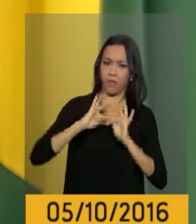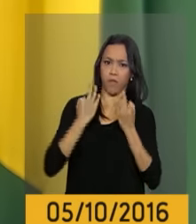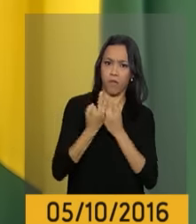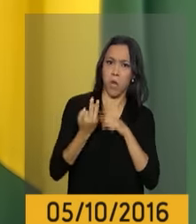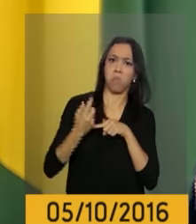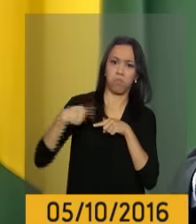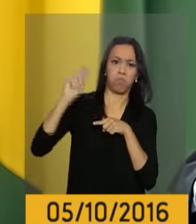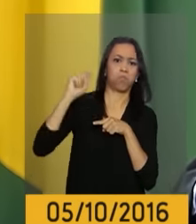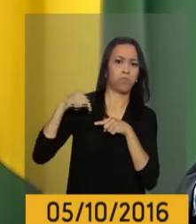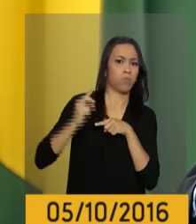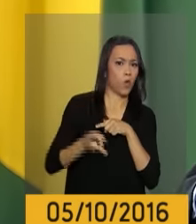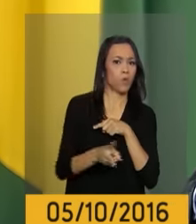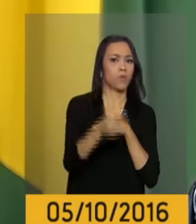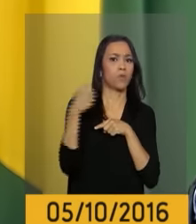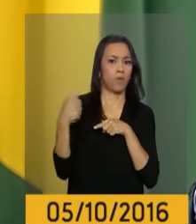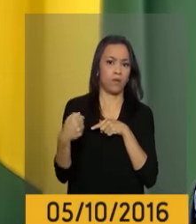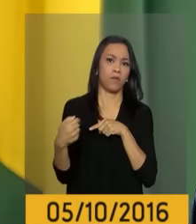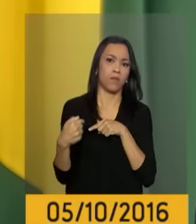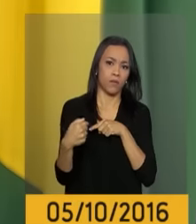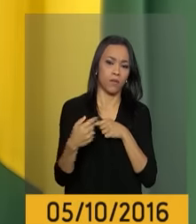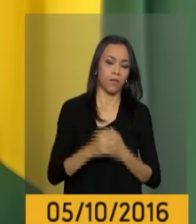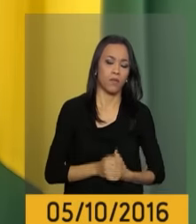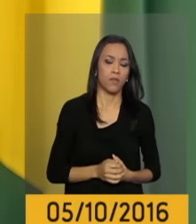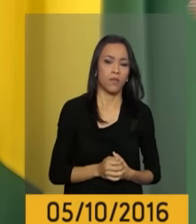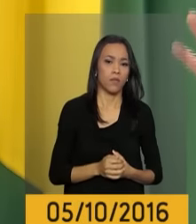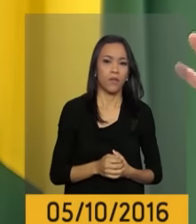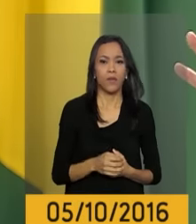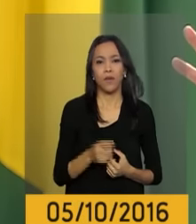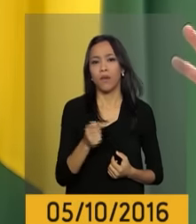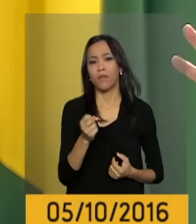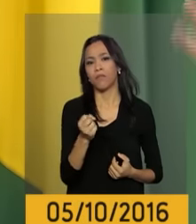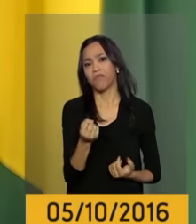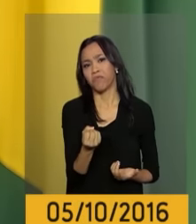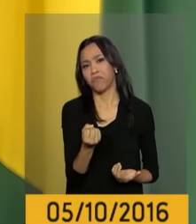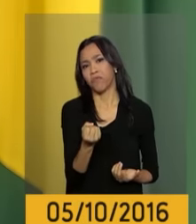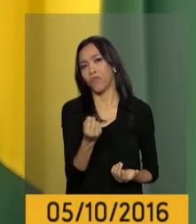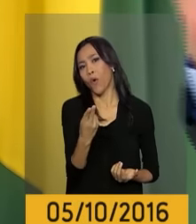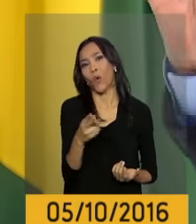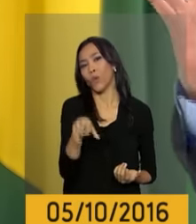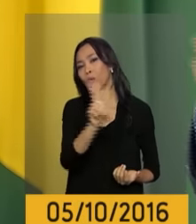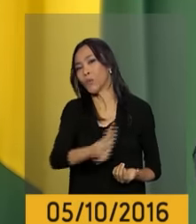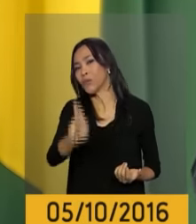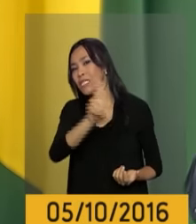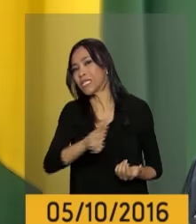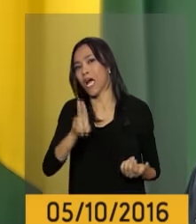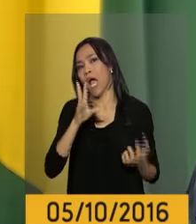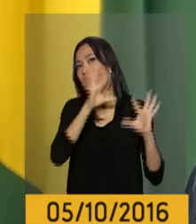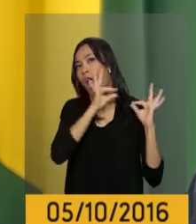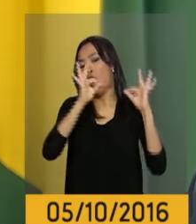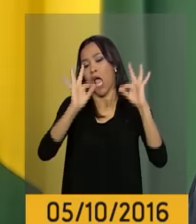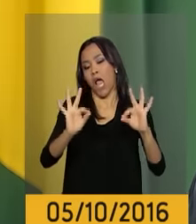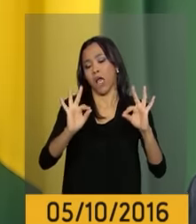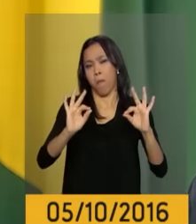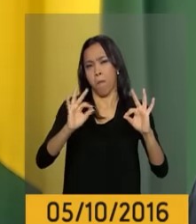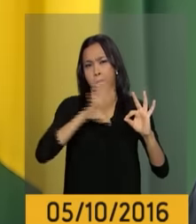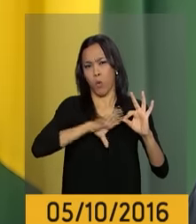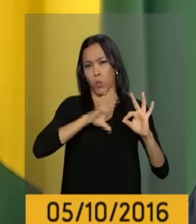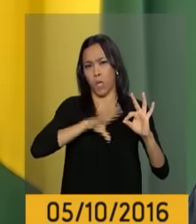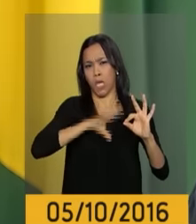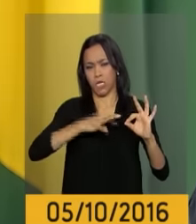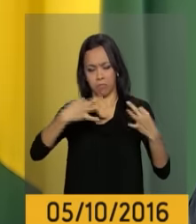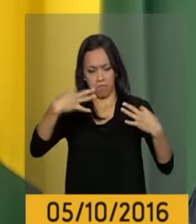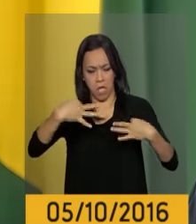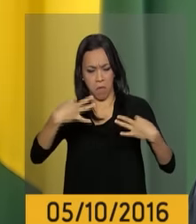deve continuar a sê-lo. Não vou usar nenhuma próclise, porque há pouco tempo escreveram que eu falo bem o português e